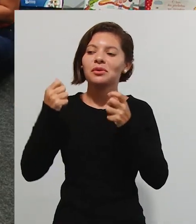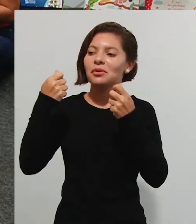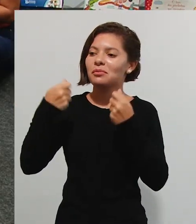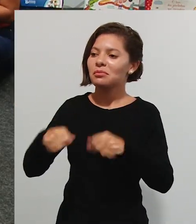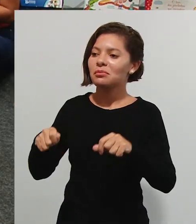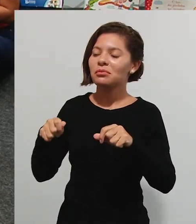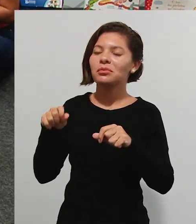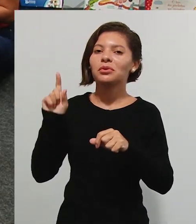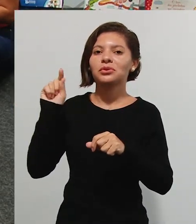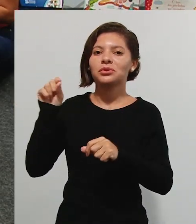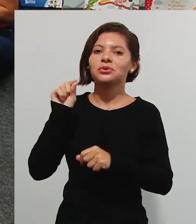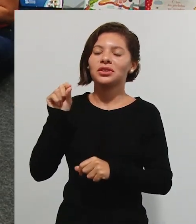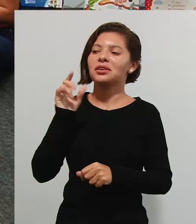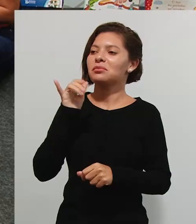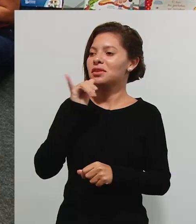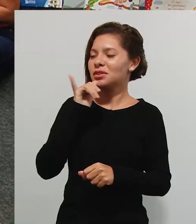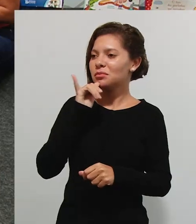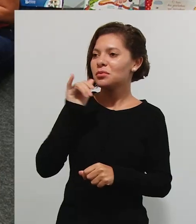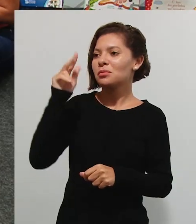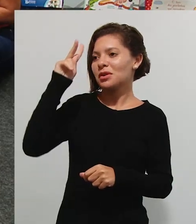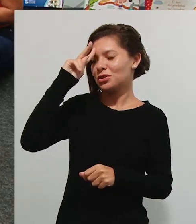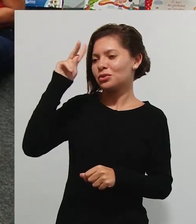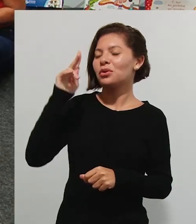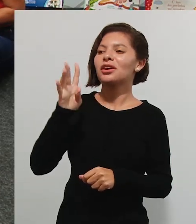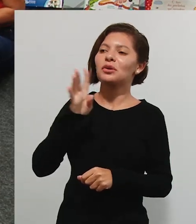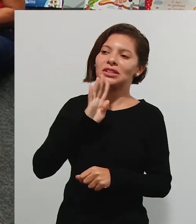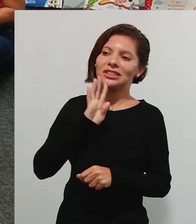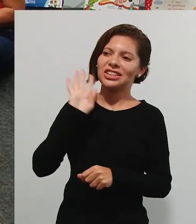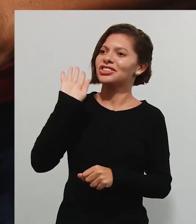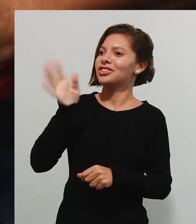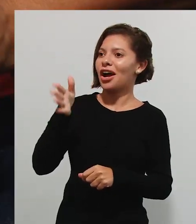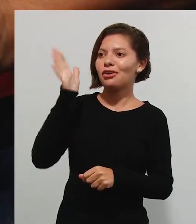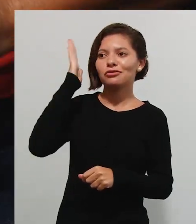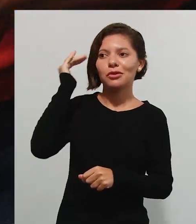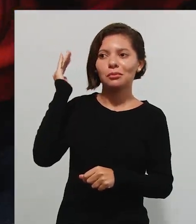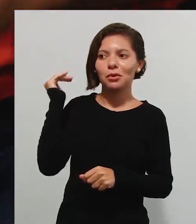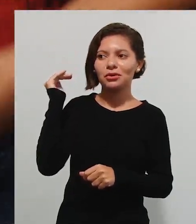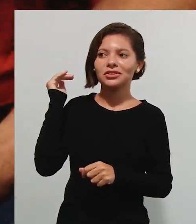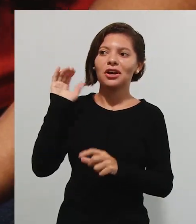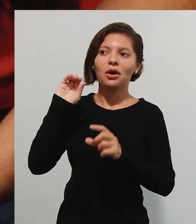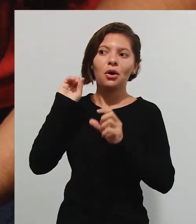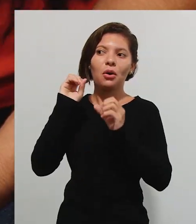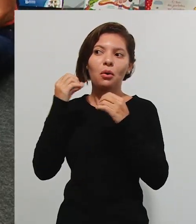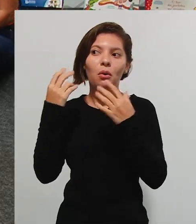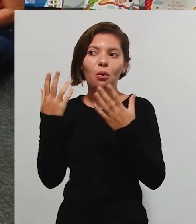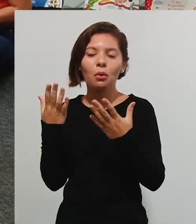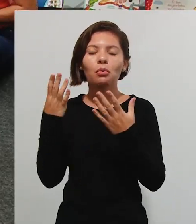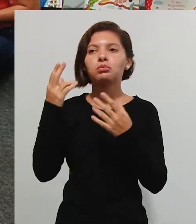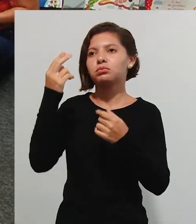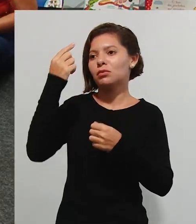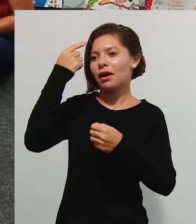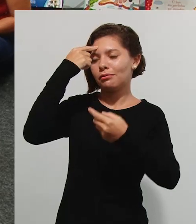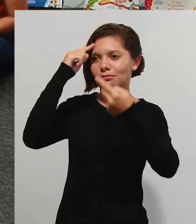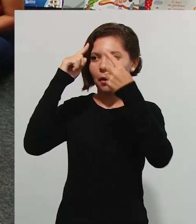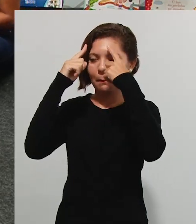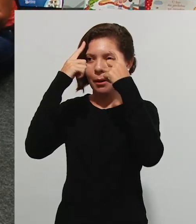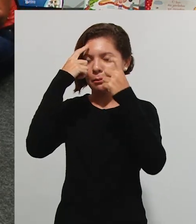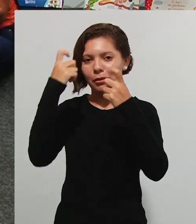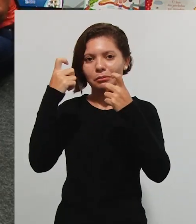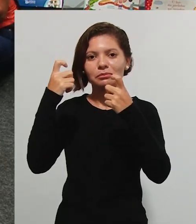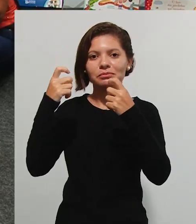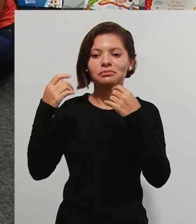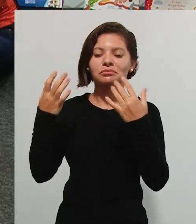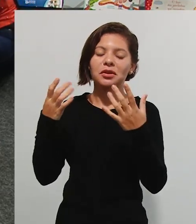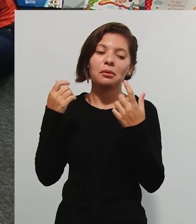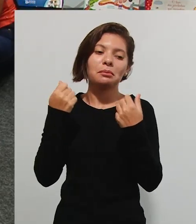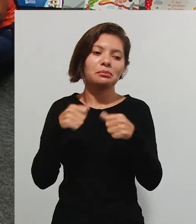pode ser, por exemplo, uma história já conhecida, sim, ou uma inventada? Pode ser uma inventada ou